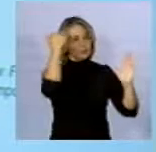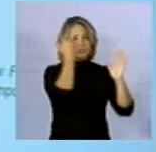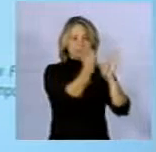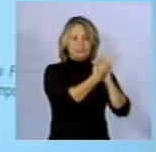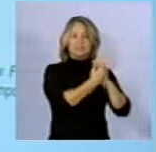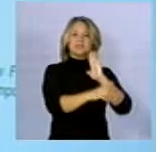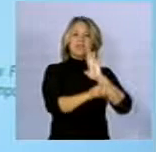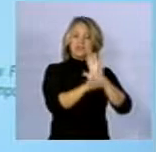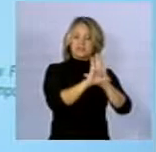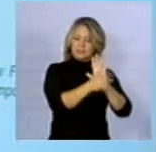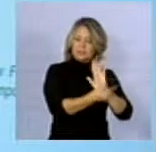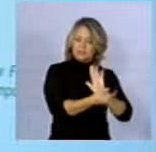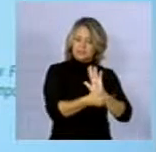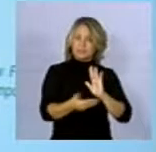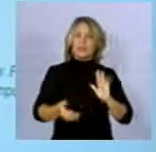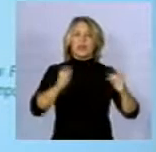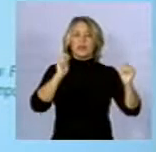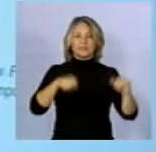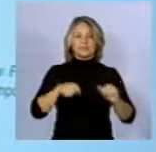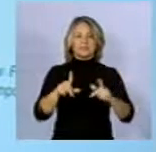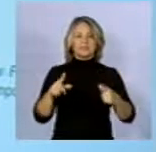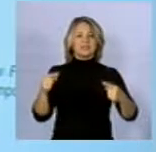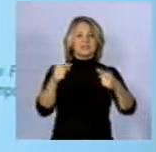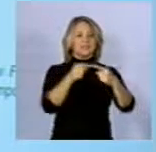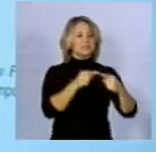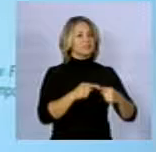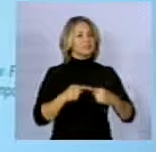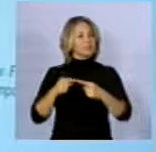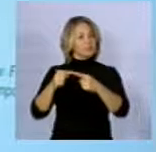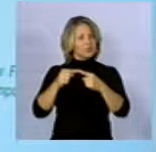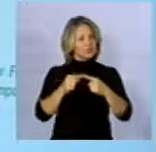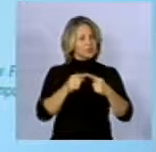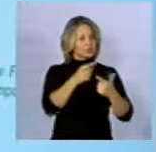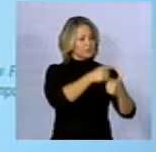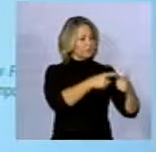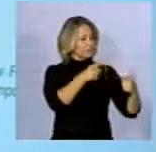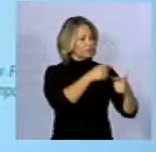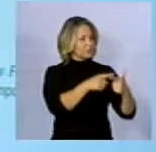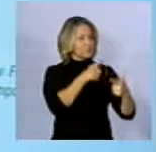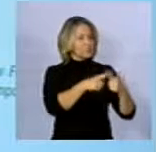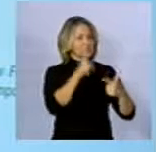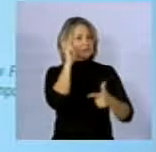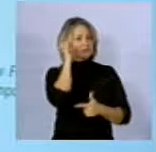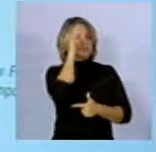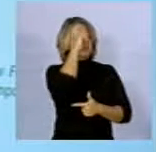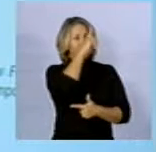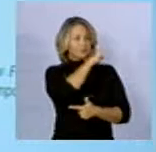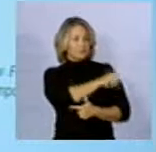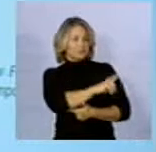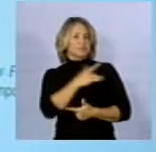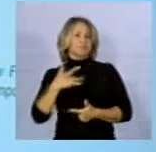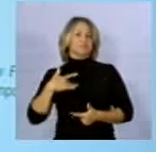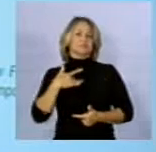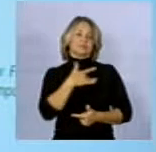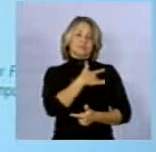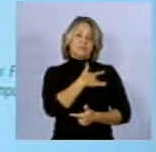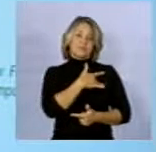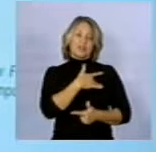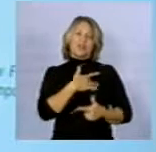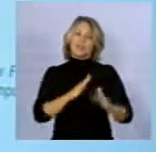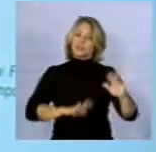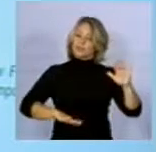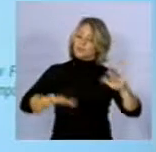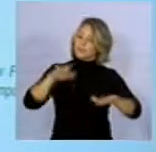medidas deveriam ser proporcionais aos riscos que elas querem proteger. E esse